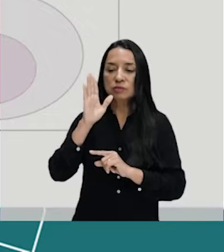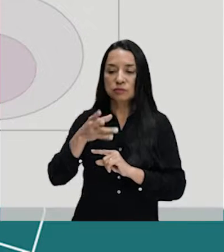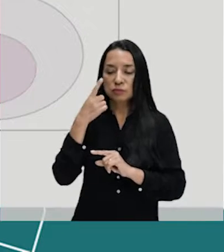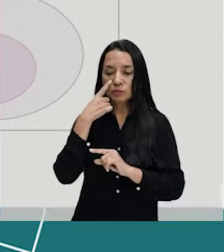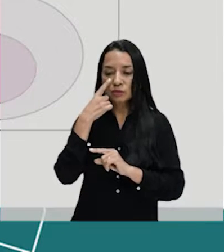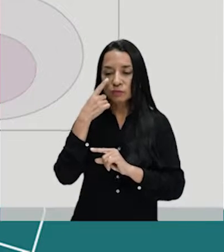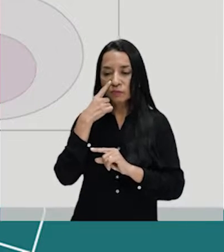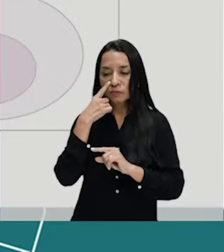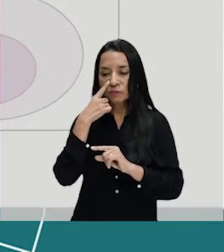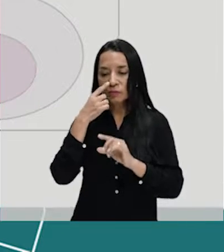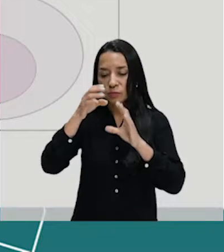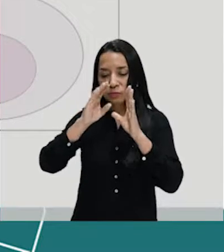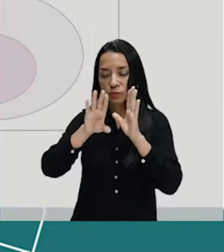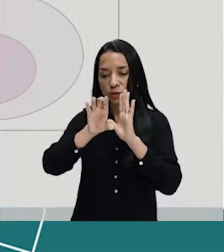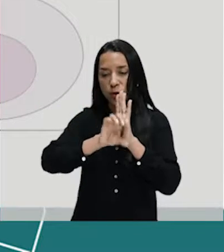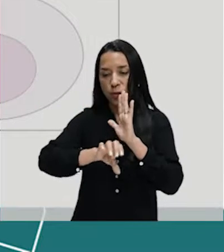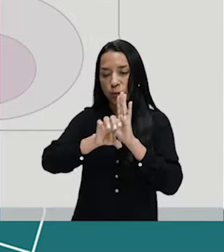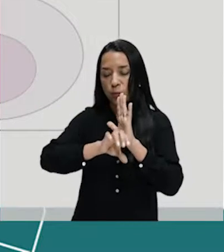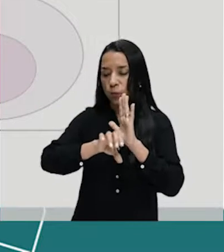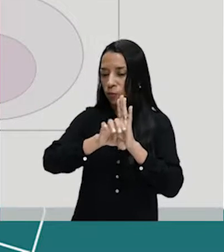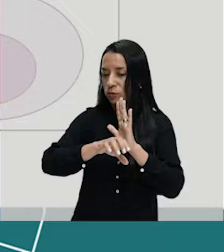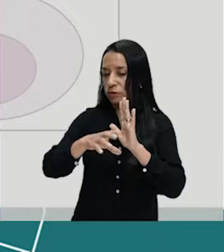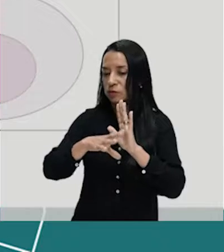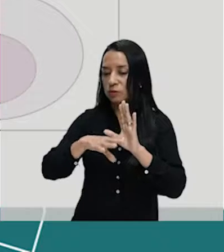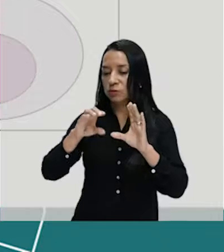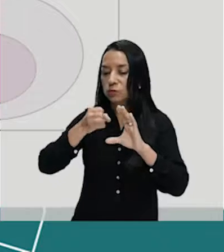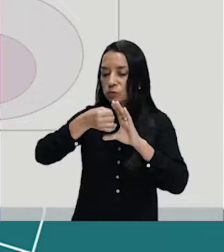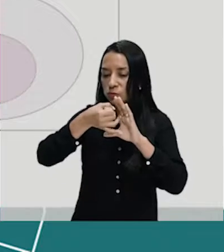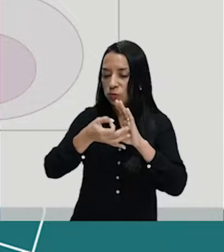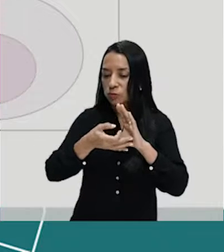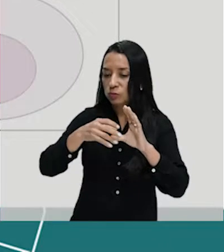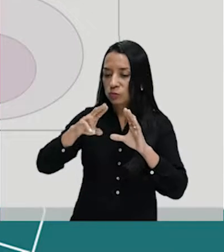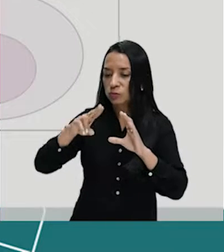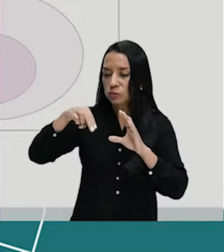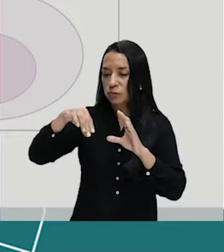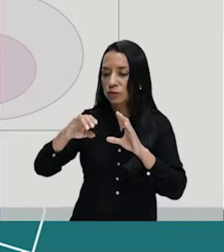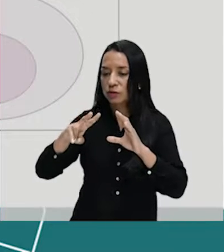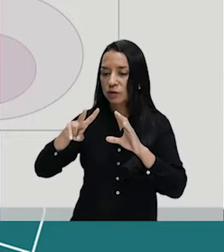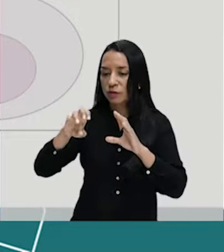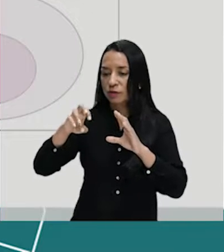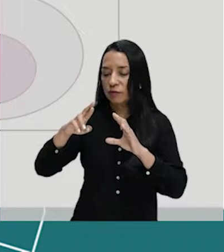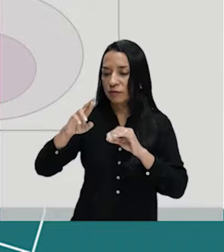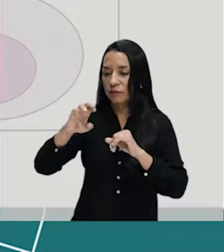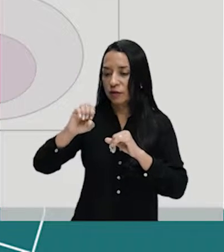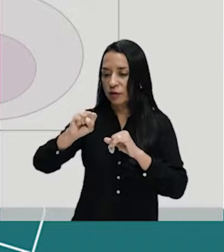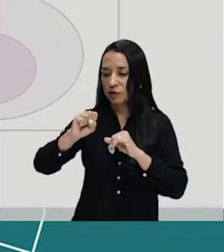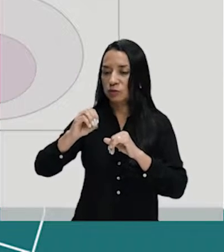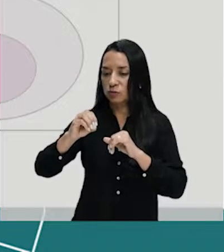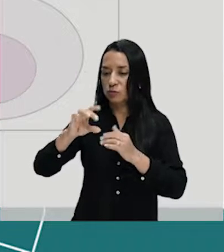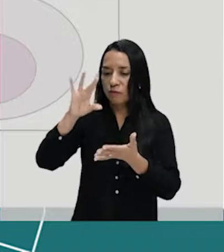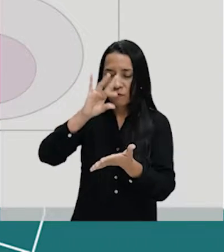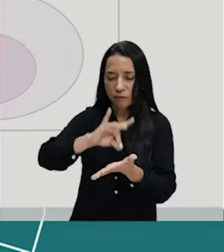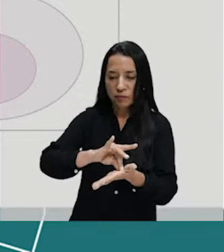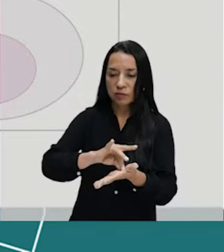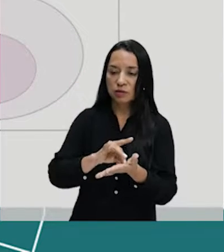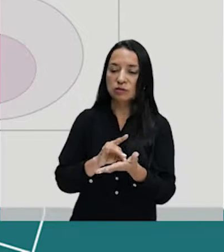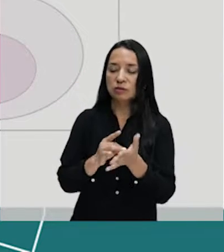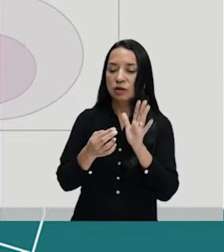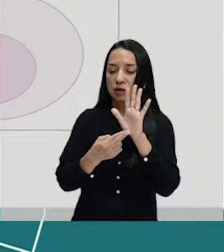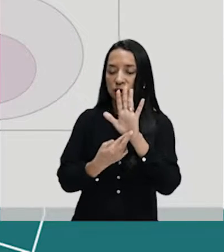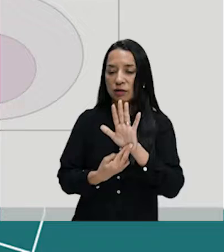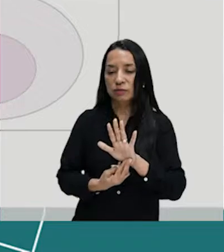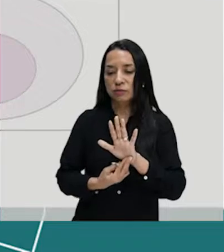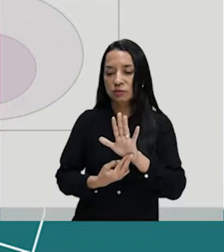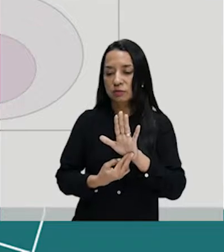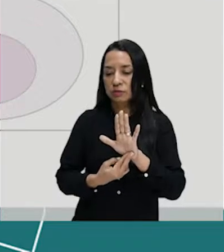Vimos a definição de conjunto universo esse retângulo aqui ó ele também pode ser uma representação do